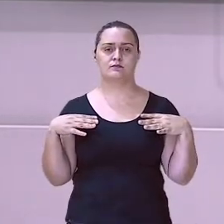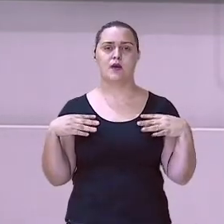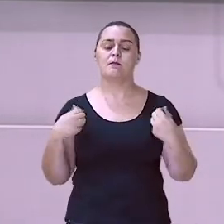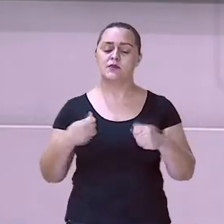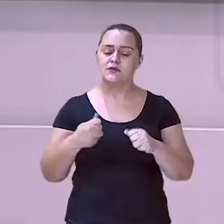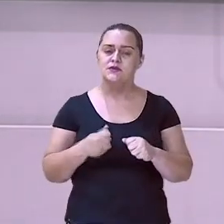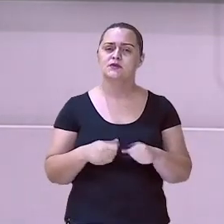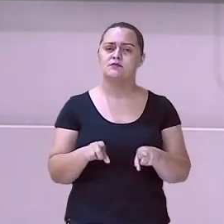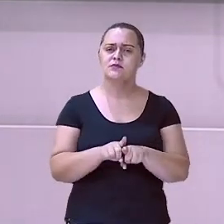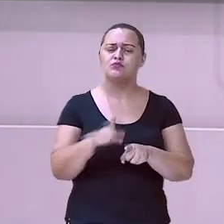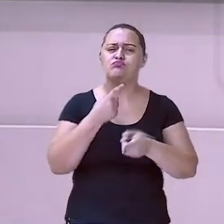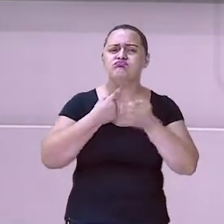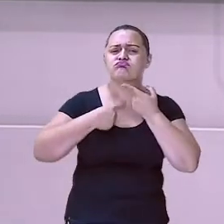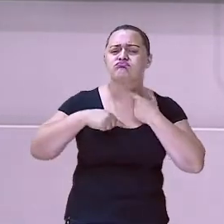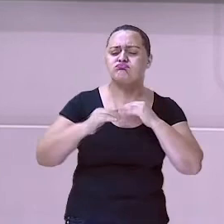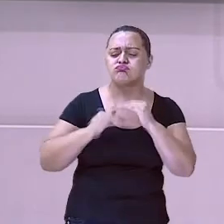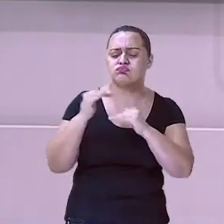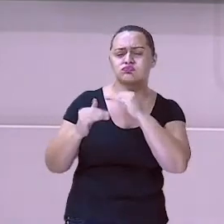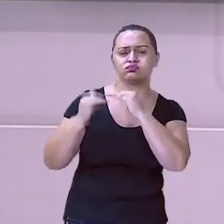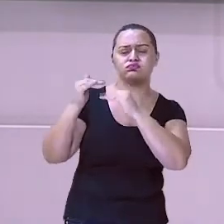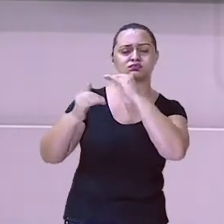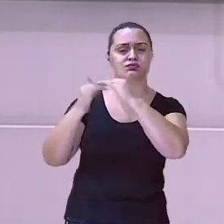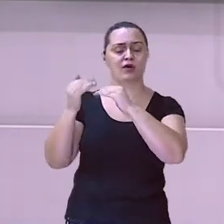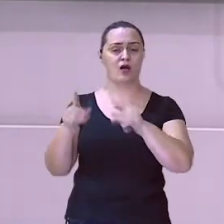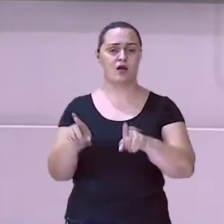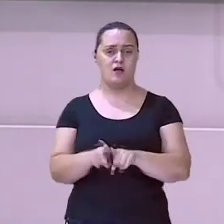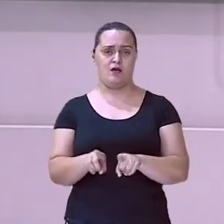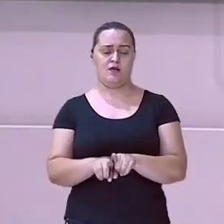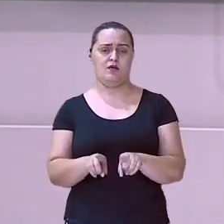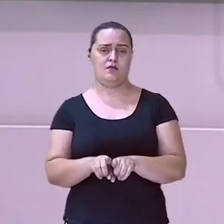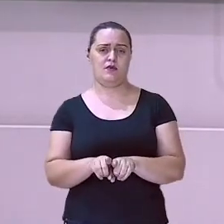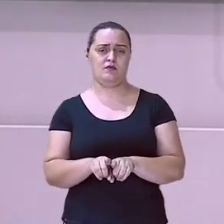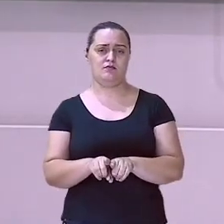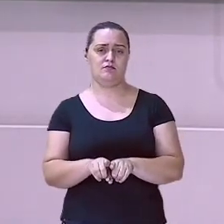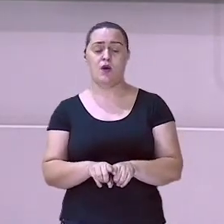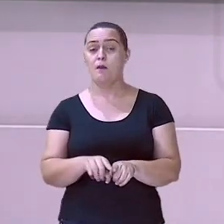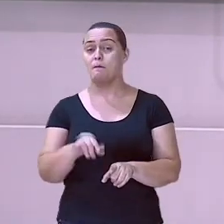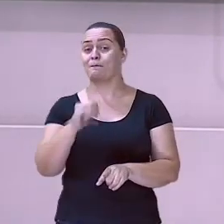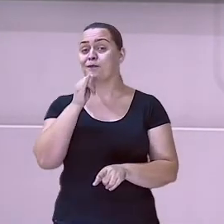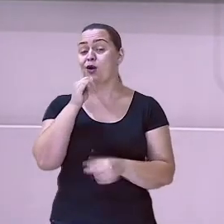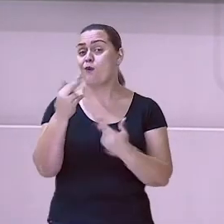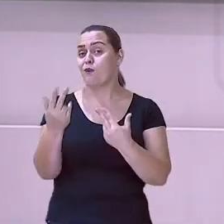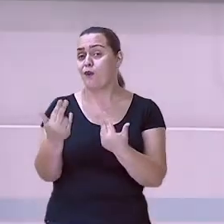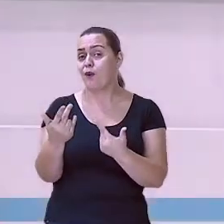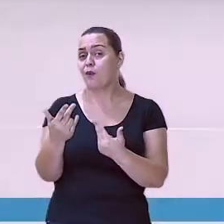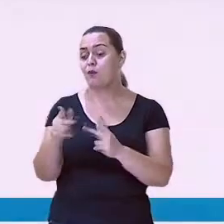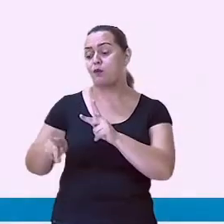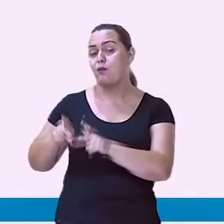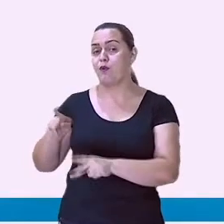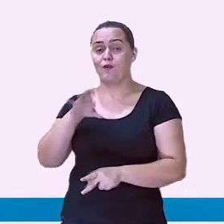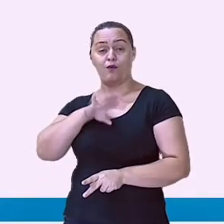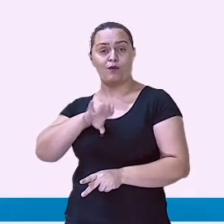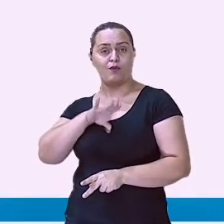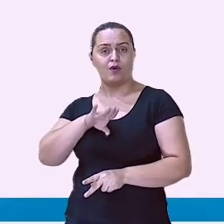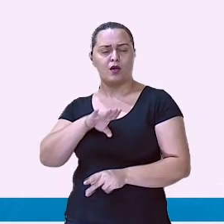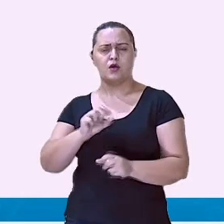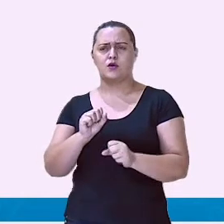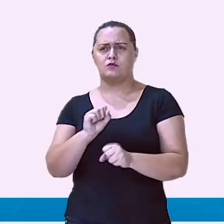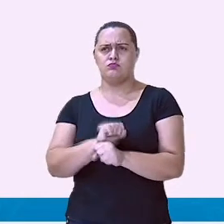E os portugueses não ficaram. Como os portugueses não conheciam muito bem o território que